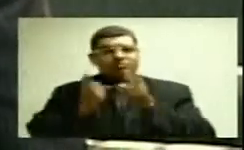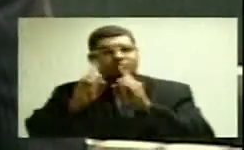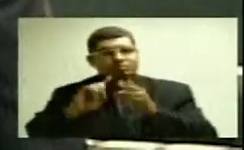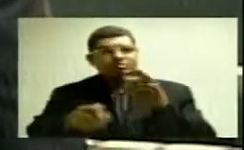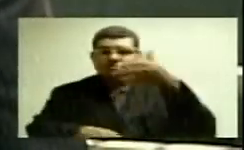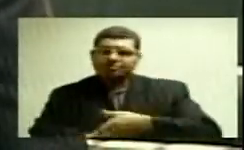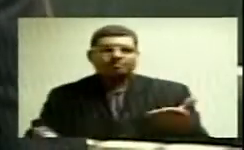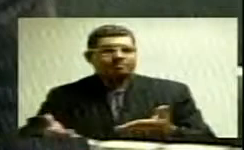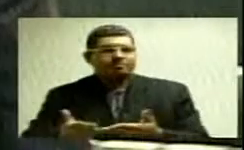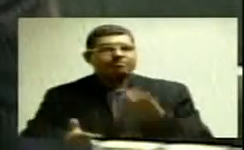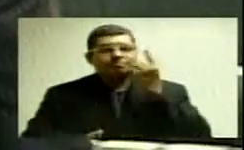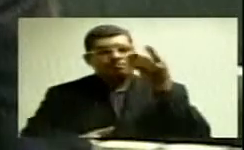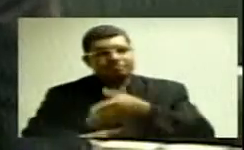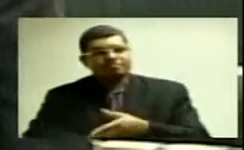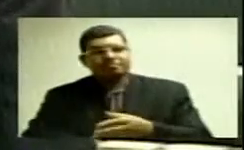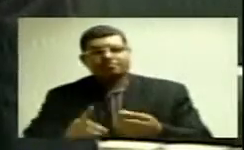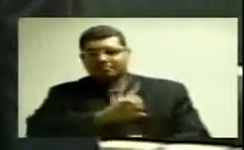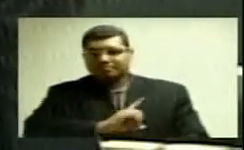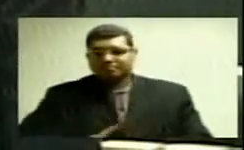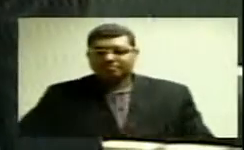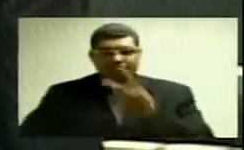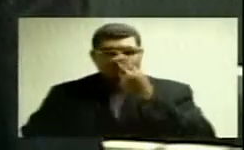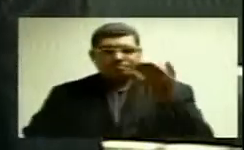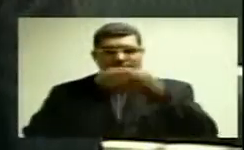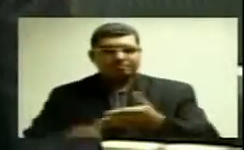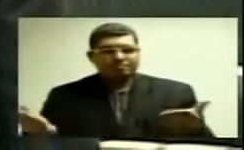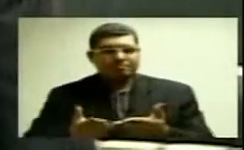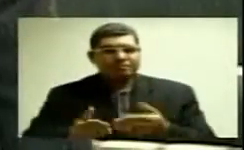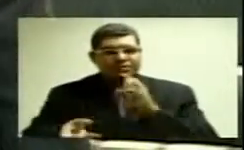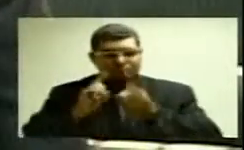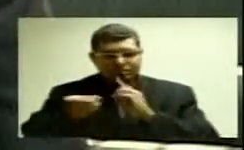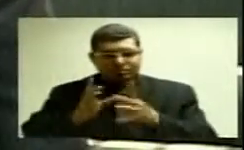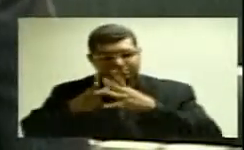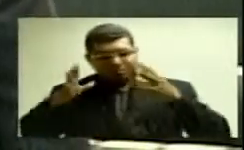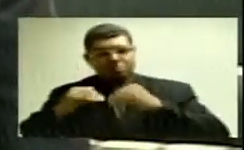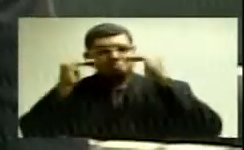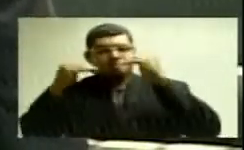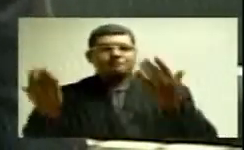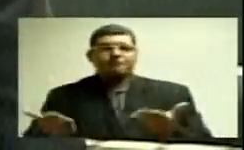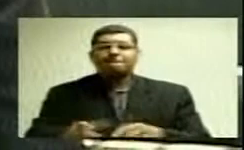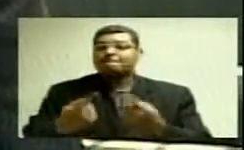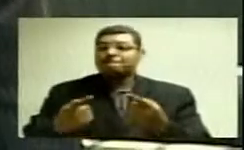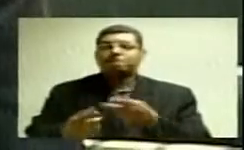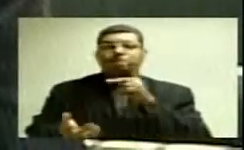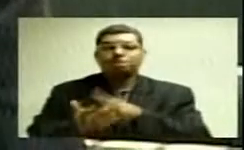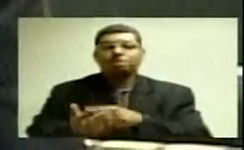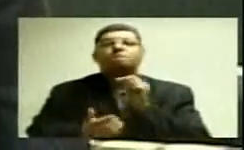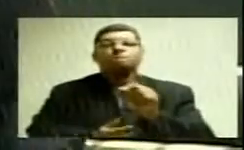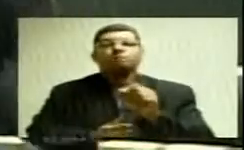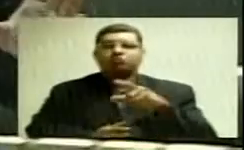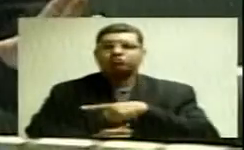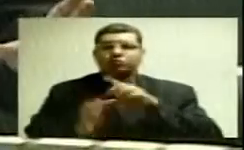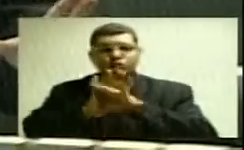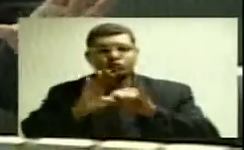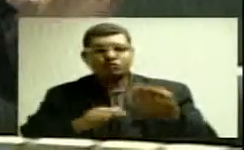não estava presente nesse dia, o deputado Zé Ricardo me parece que estava, foi um diálogo de alto nível, mas o fato é que existe